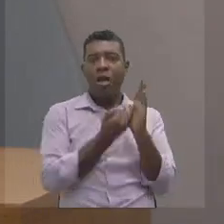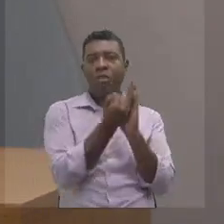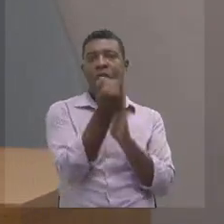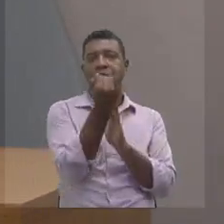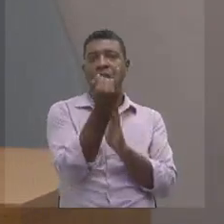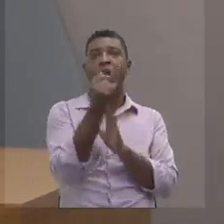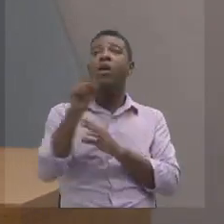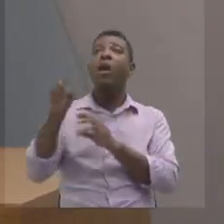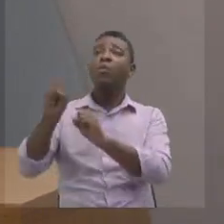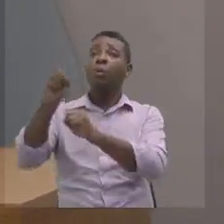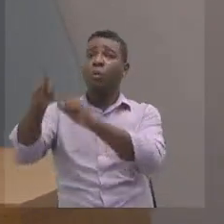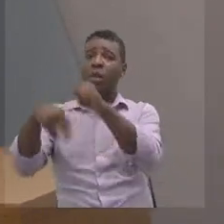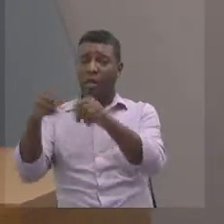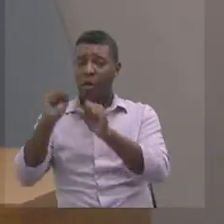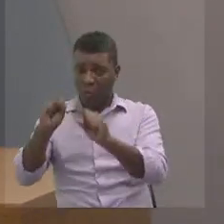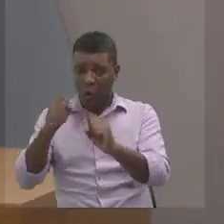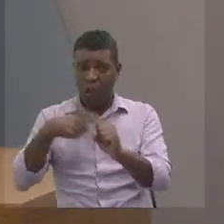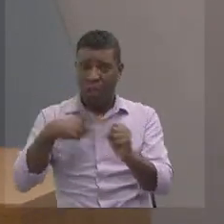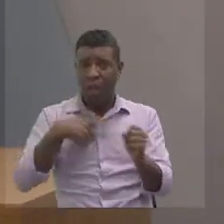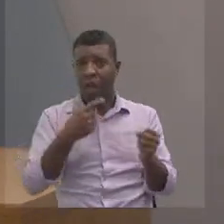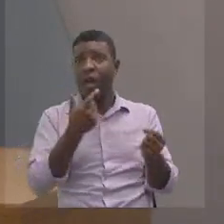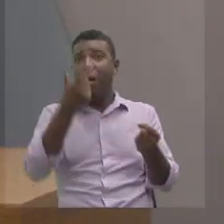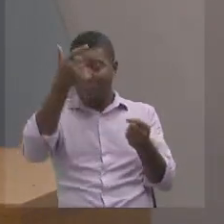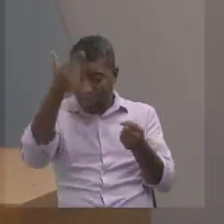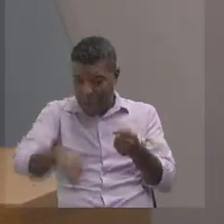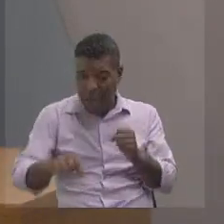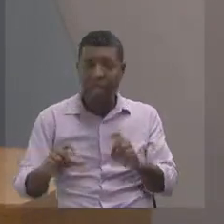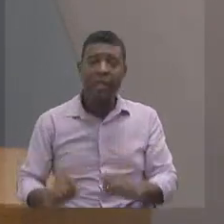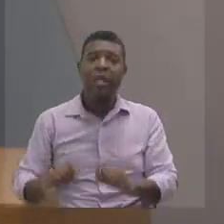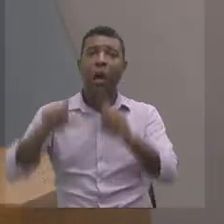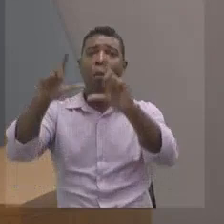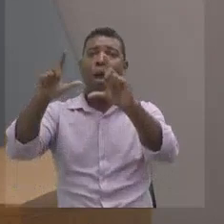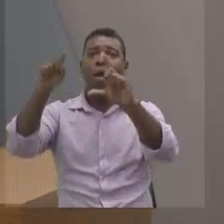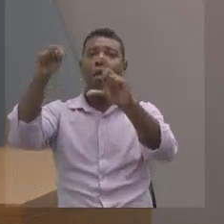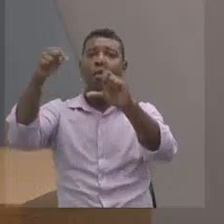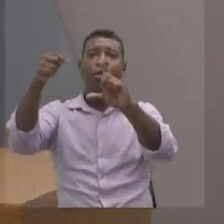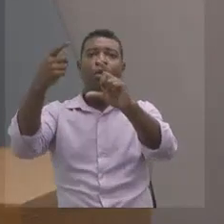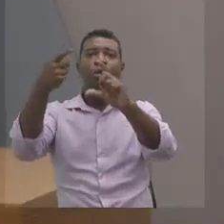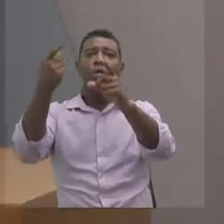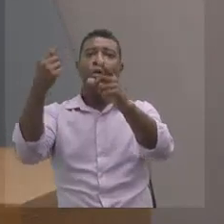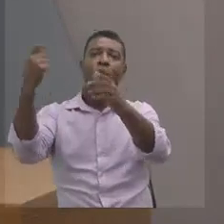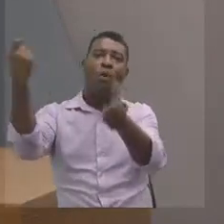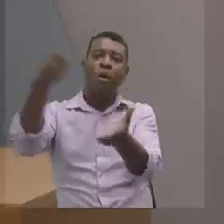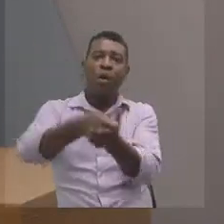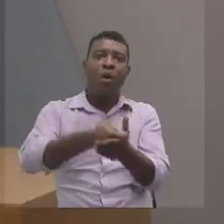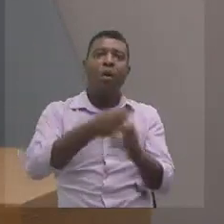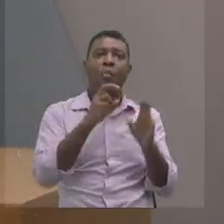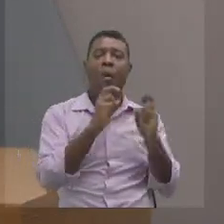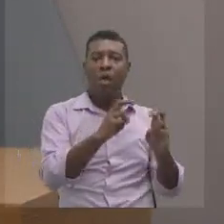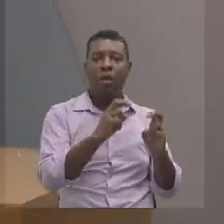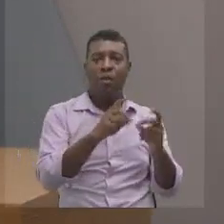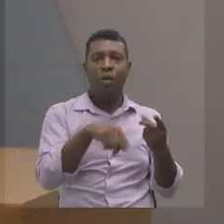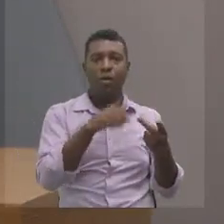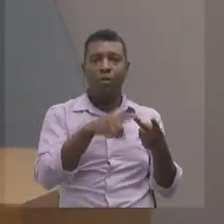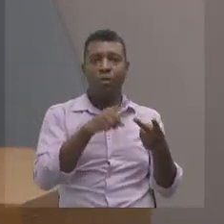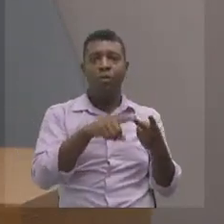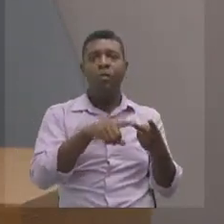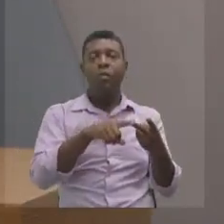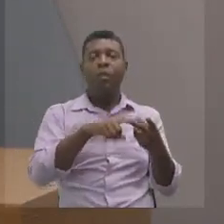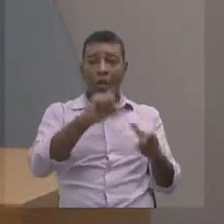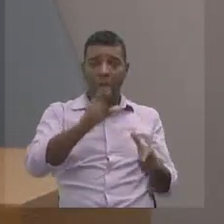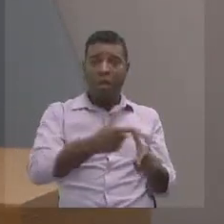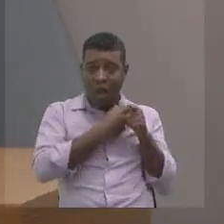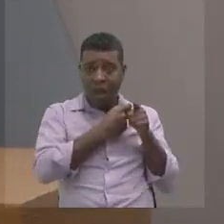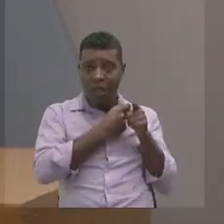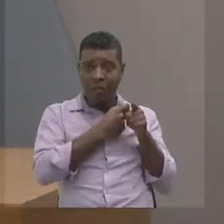pode ter ou sofrer e outros aumentos da tarifa de metrô Então esse é um o déficit porque